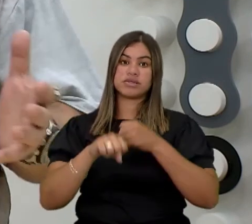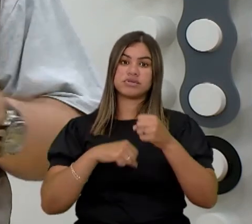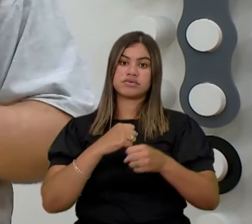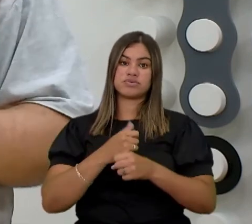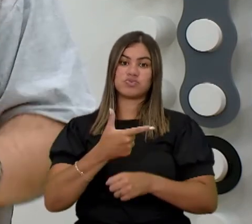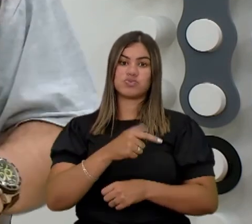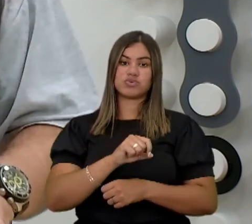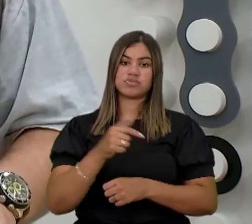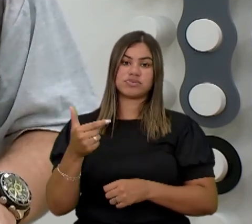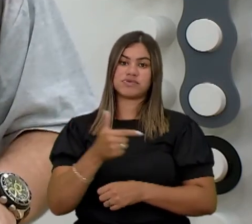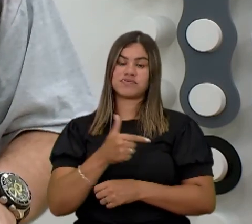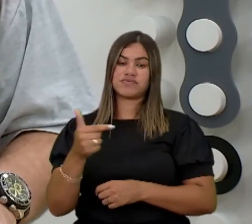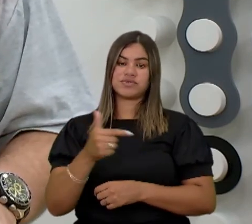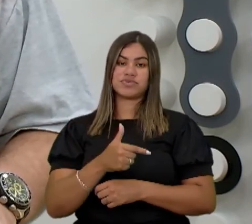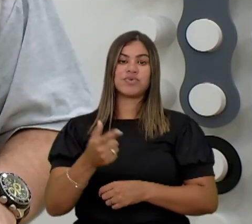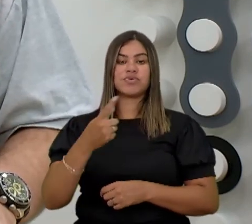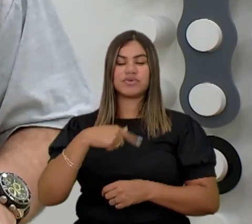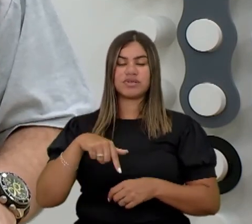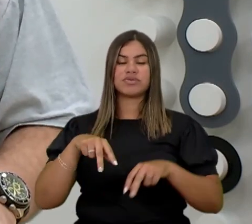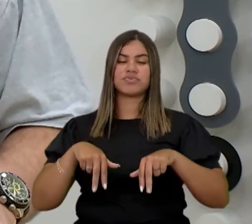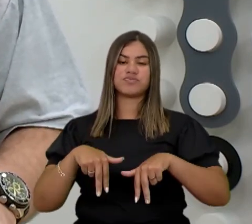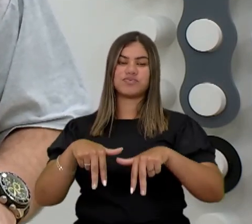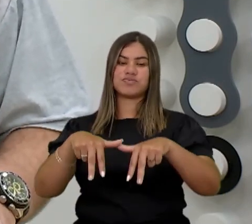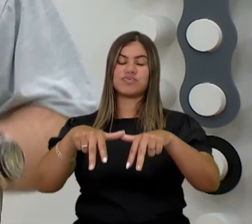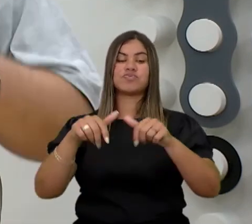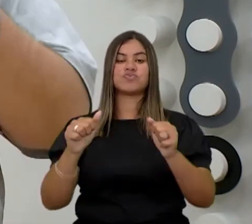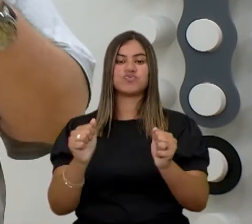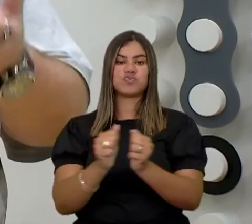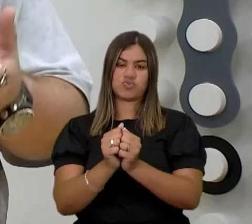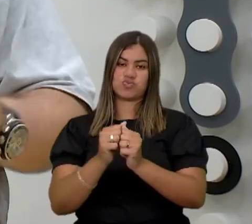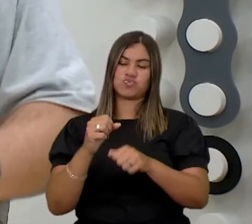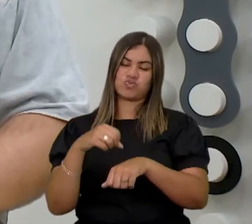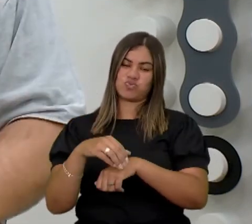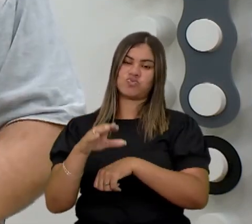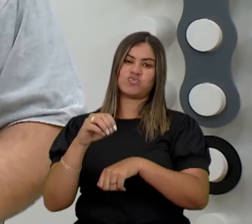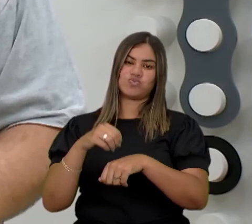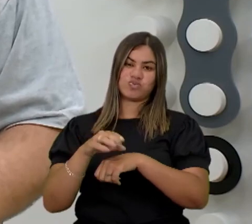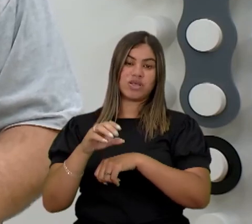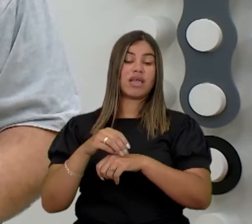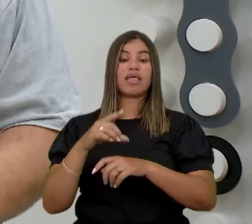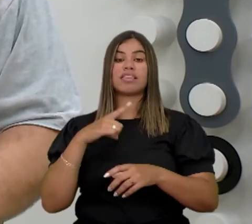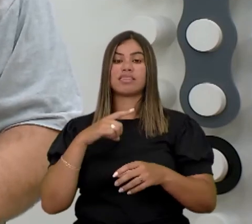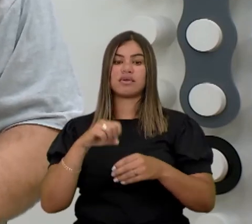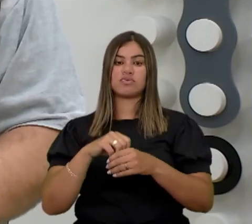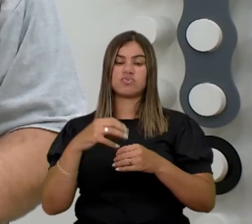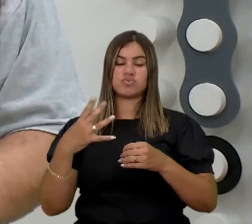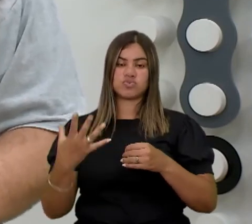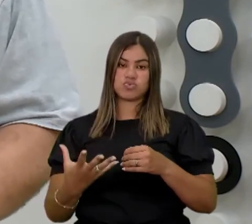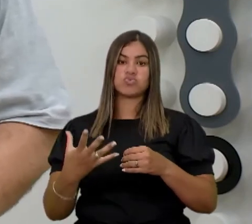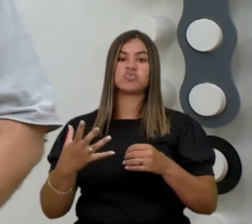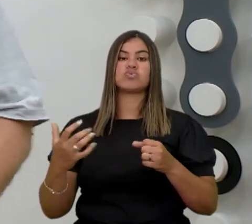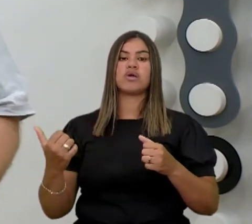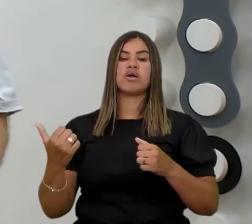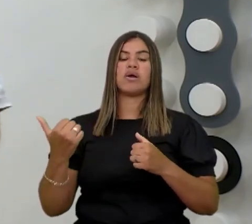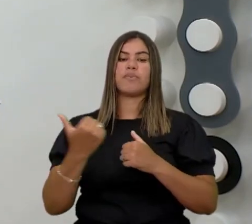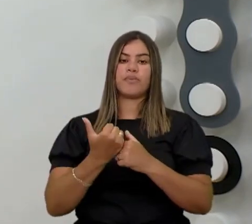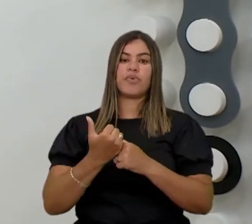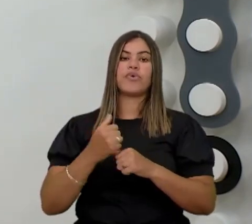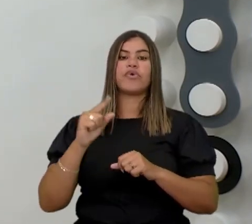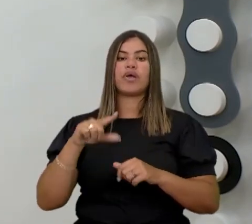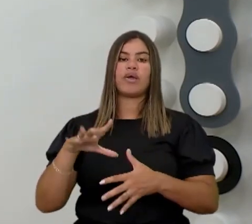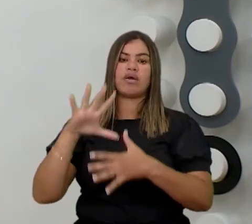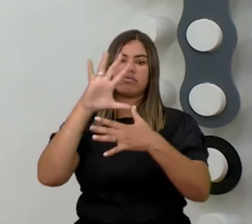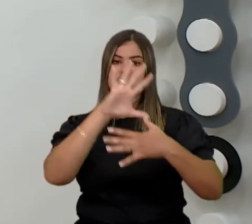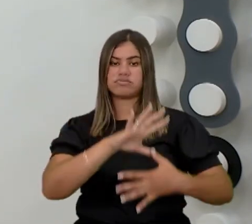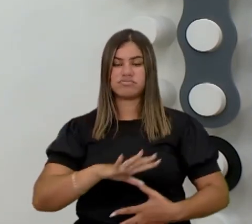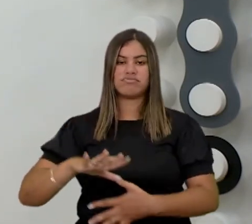são coisas aí que nós vamos andar juntos, caminhando juntos, com sugestões. Nós temos aí o material de apoio, o famoso mapa, que ele tem lá todos os detalhes que